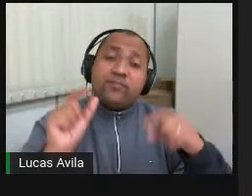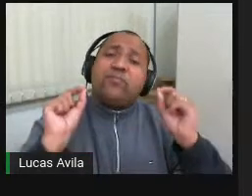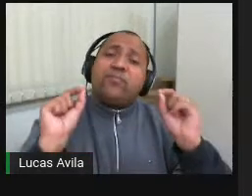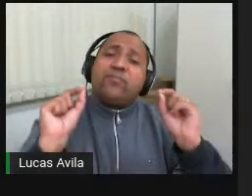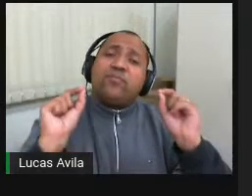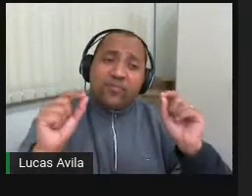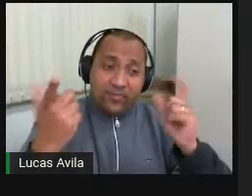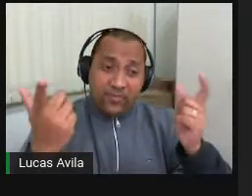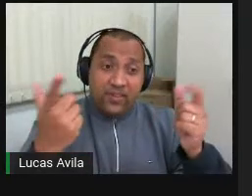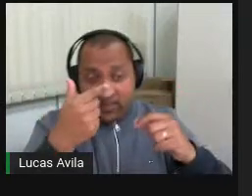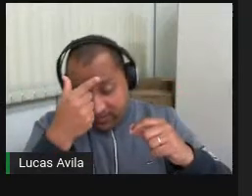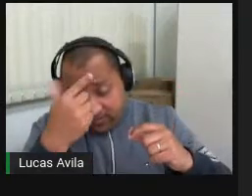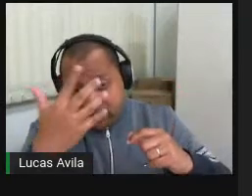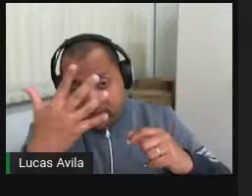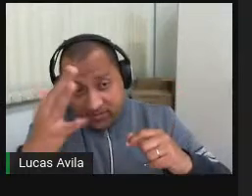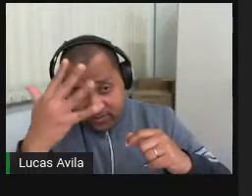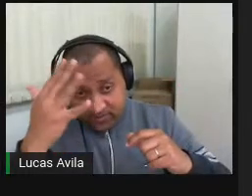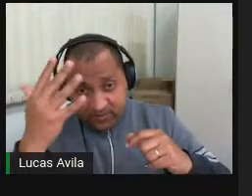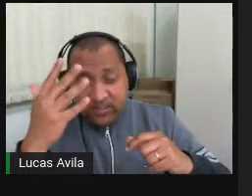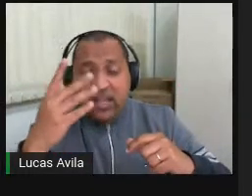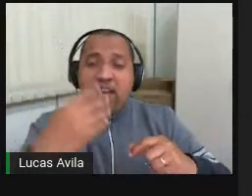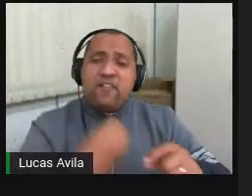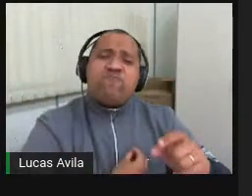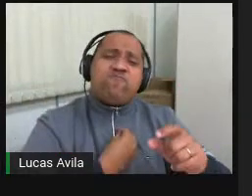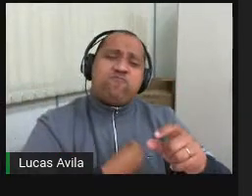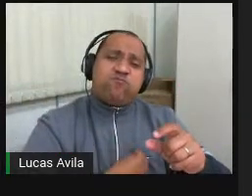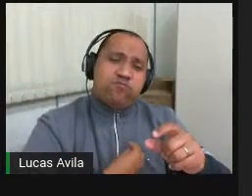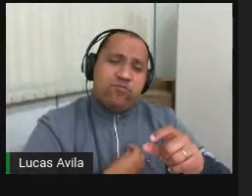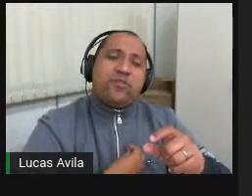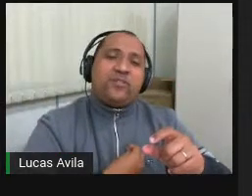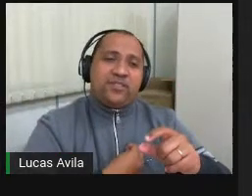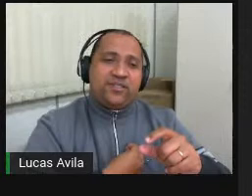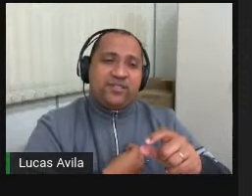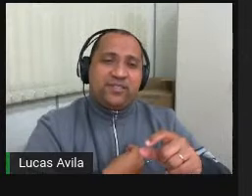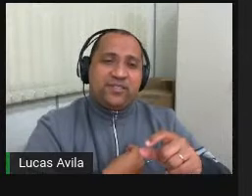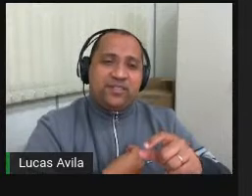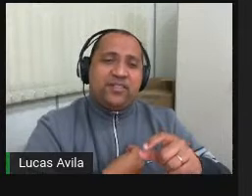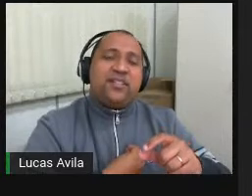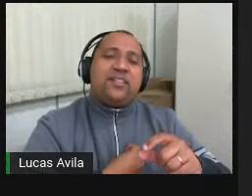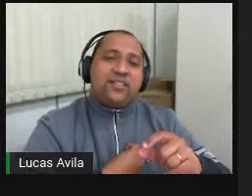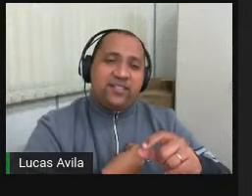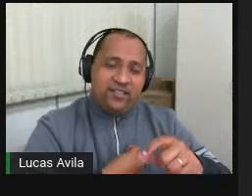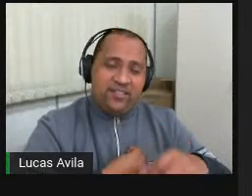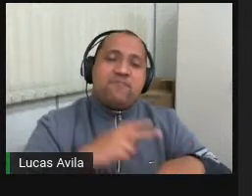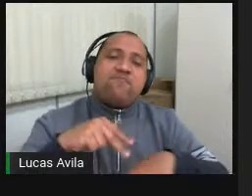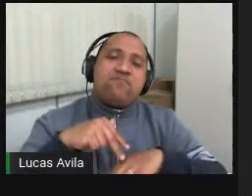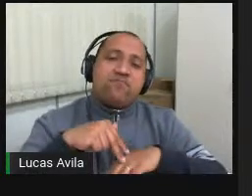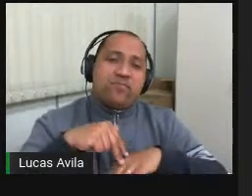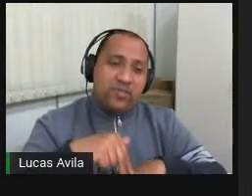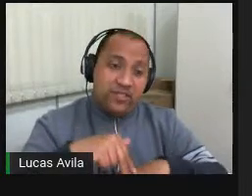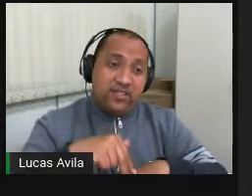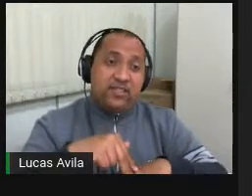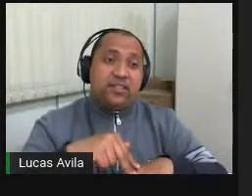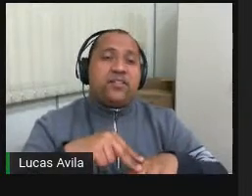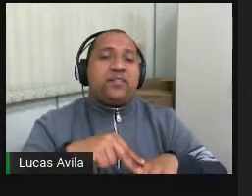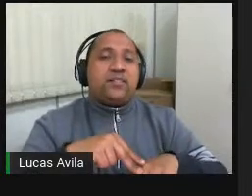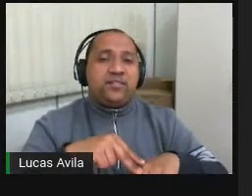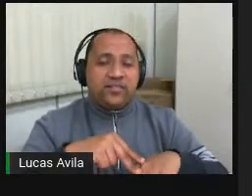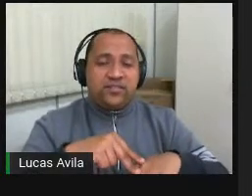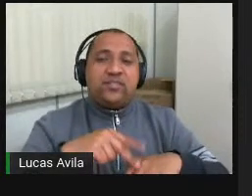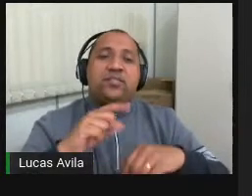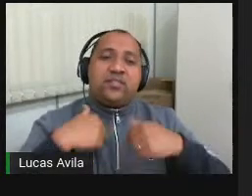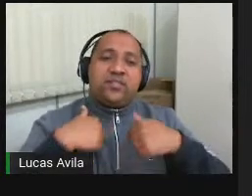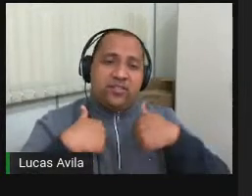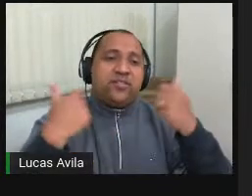Unipampa esteja viva e de pé. E está, como eu já